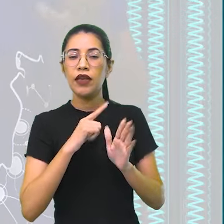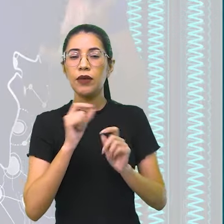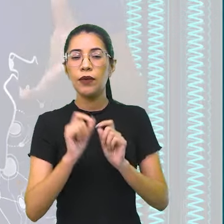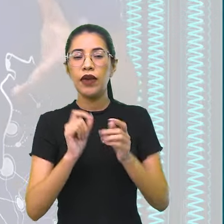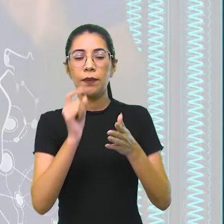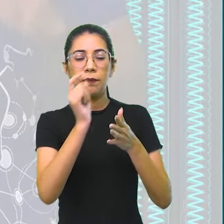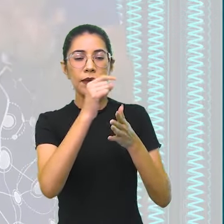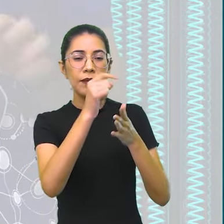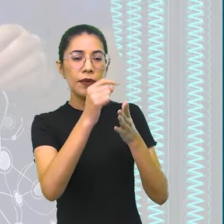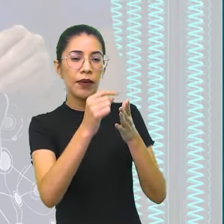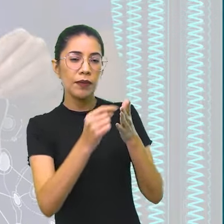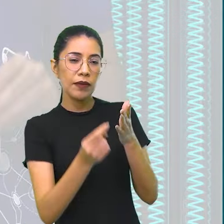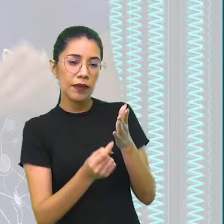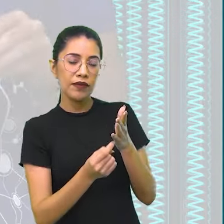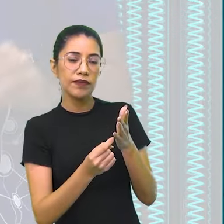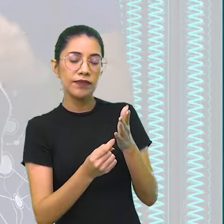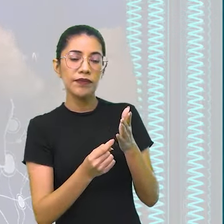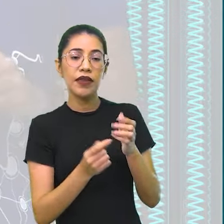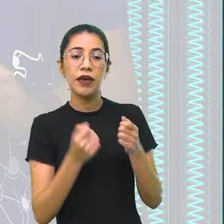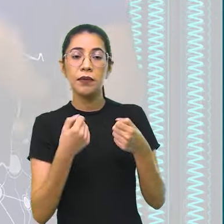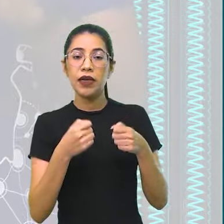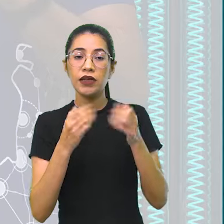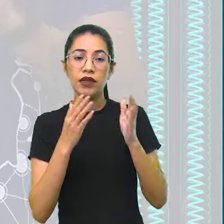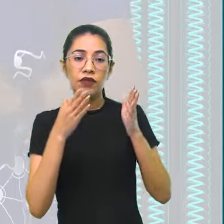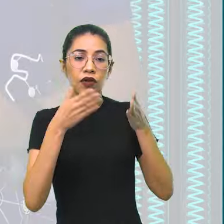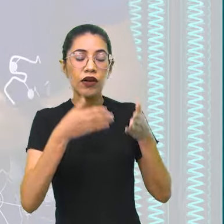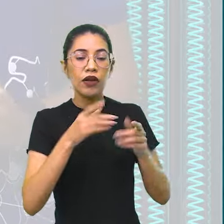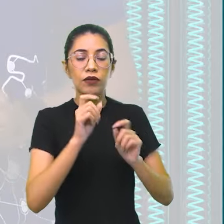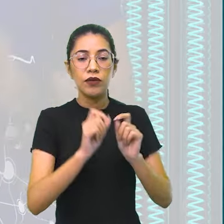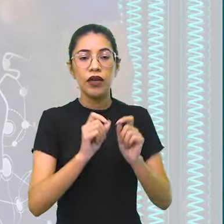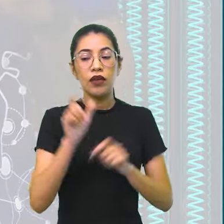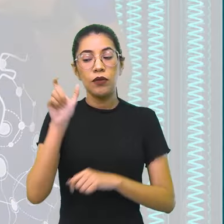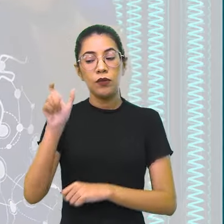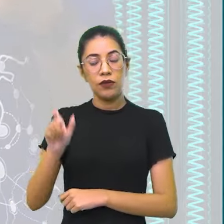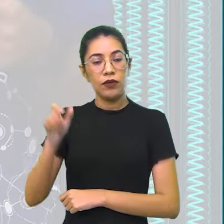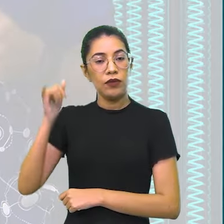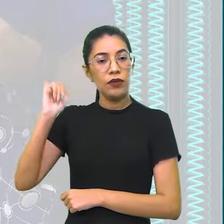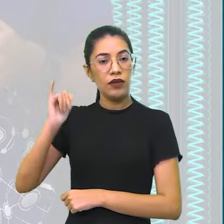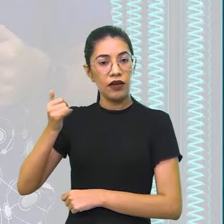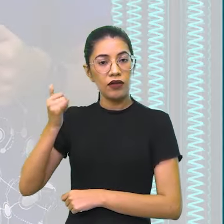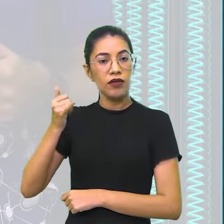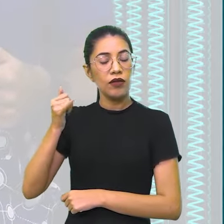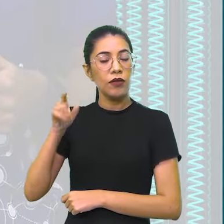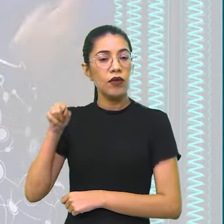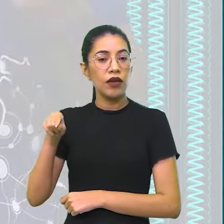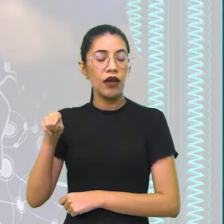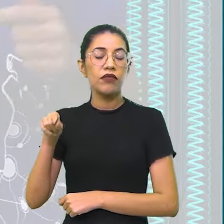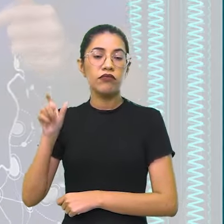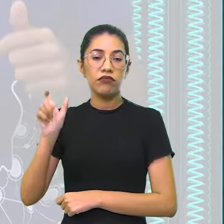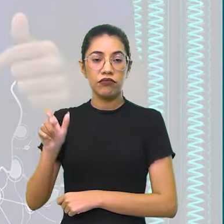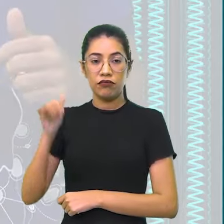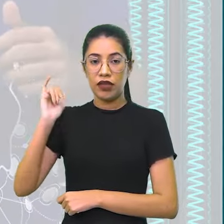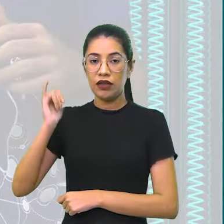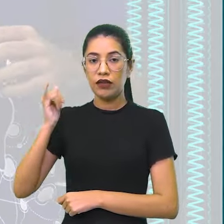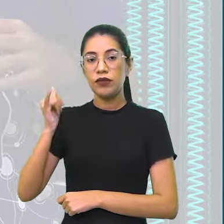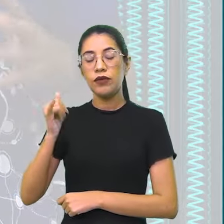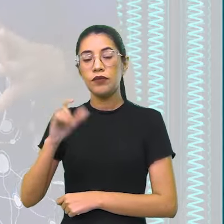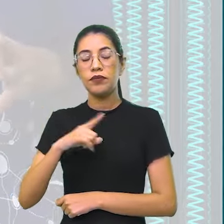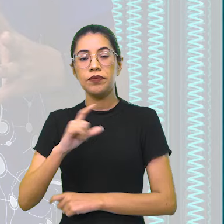vários elementos, mas nós precisamos focar em quem? No narrador, porque a partir do narrador é que nós